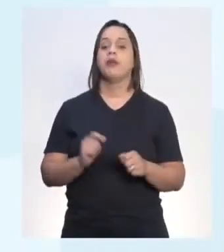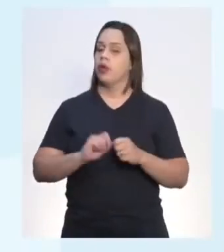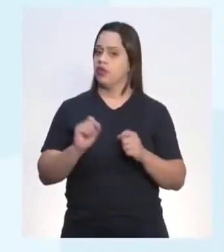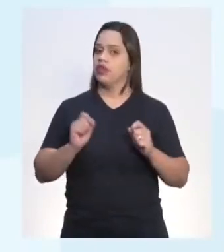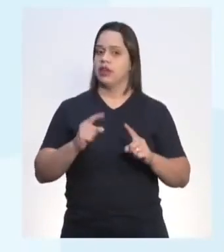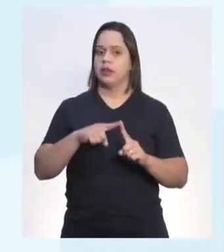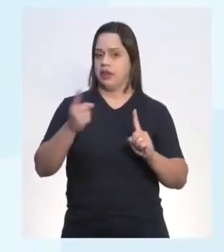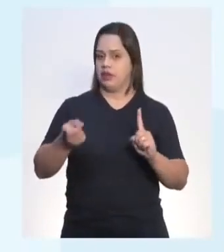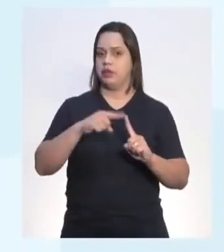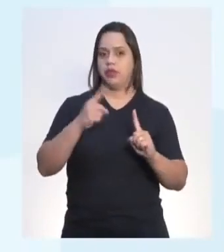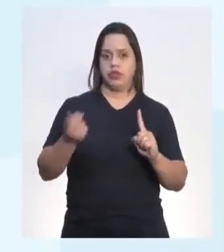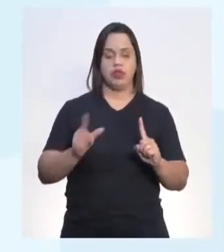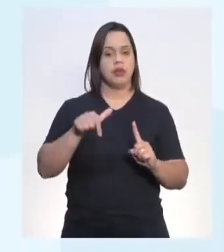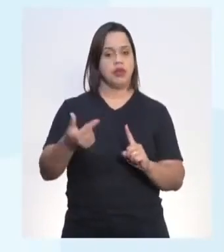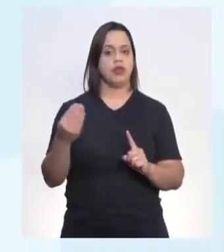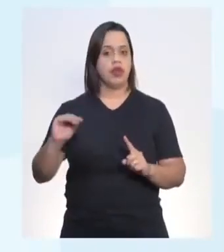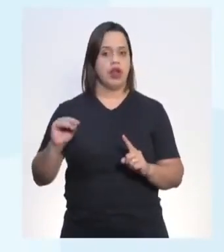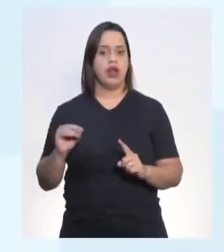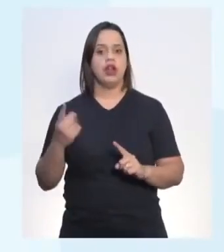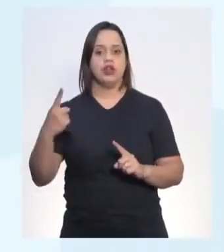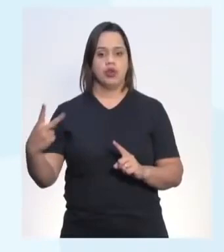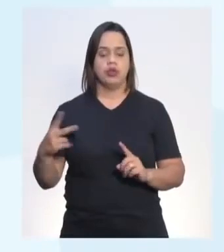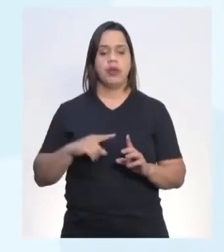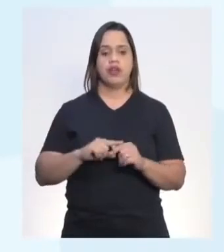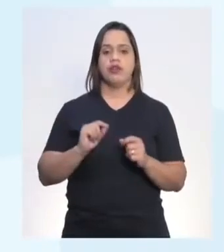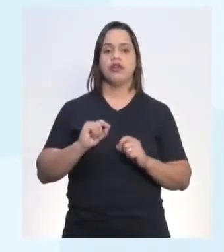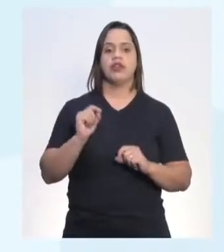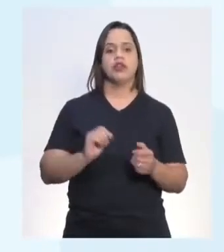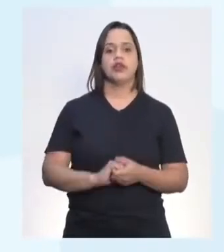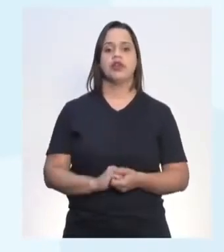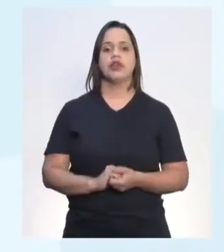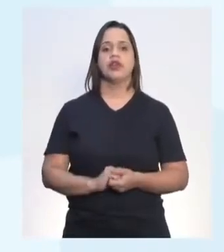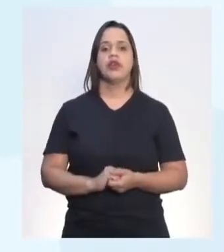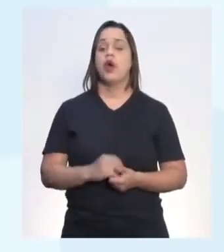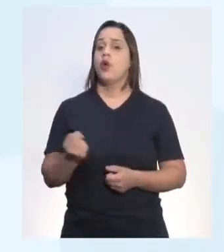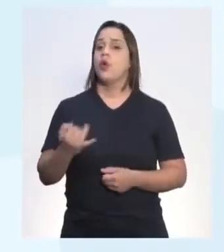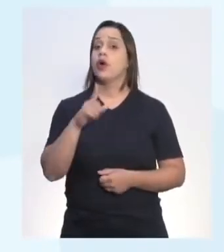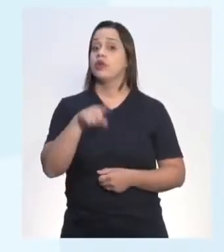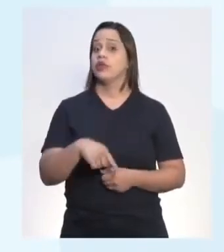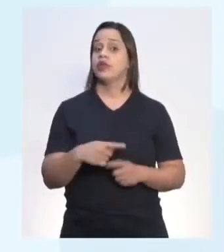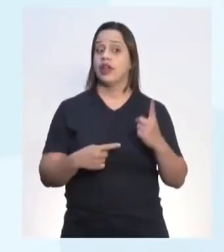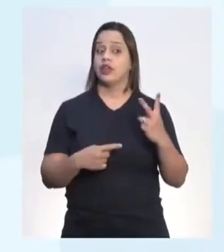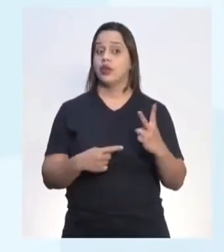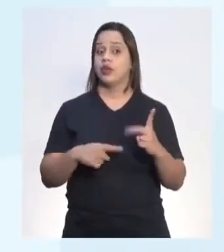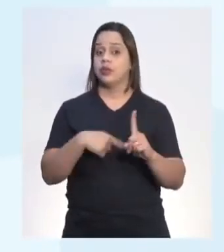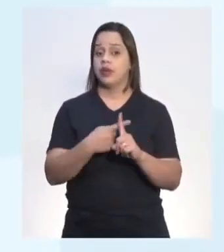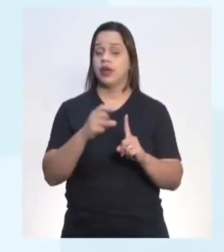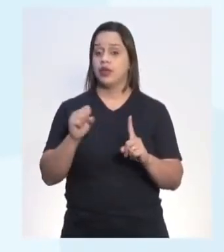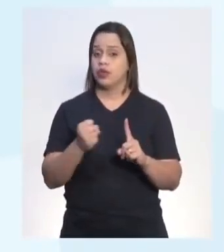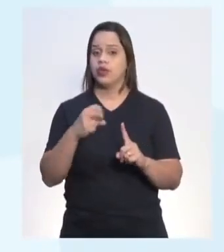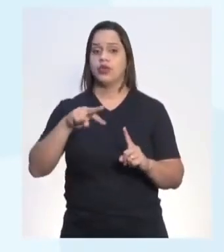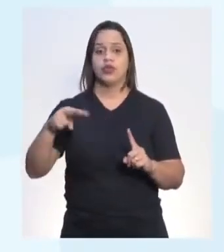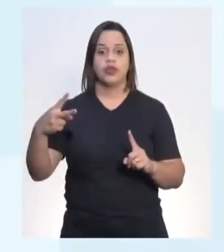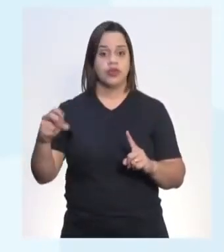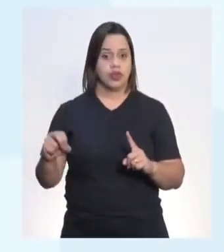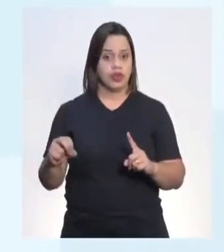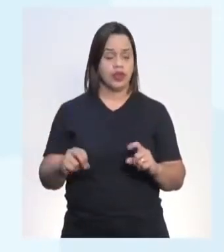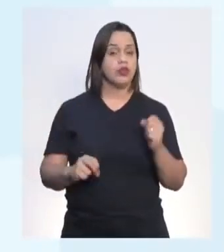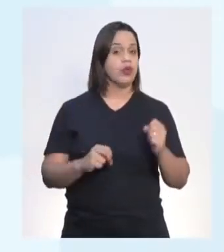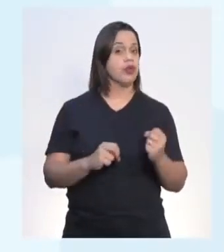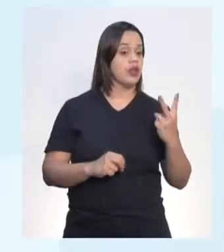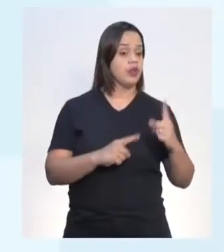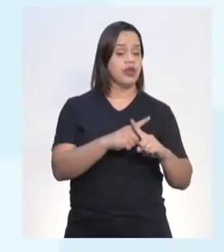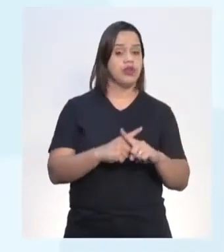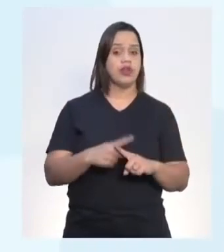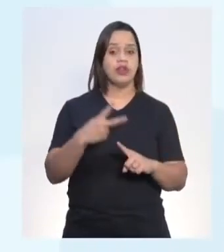distributiva e depois colocar 12, mas a gente faz direto, né? 12 mais 8. Quanto é 12 mais 8? 20. E quanto é 2 vezes 20?